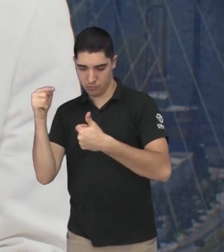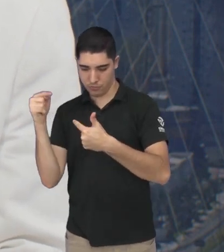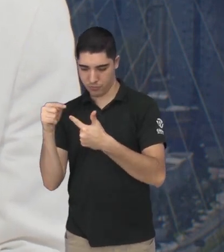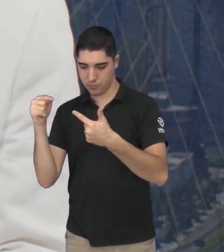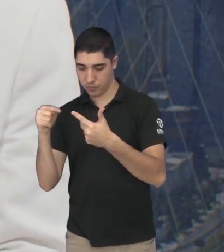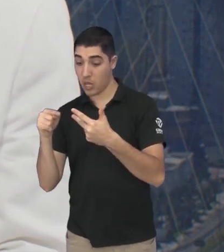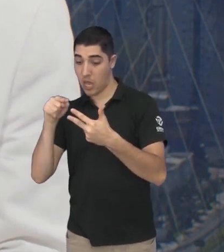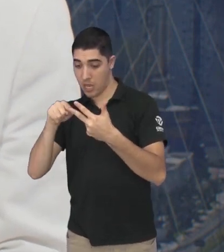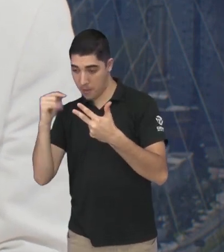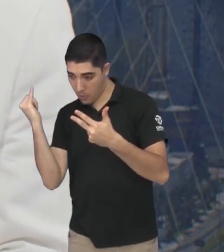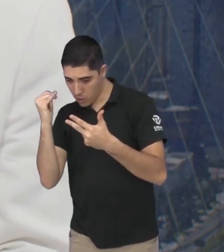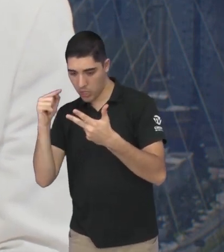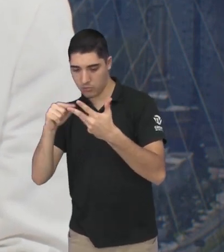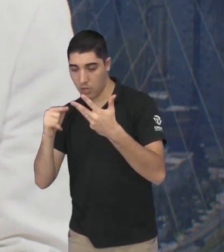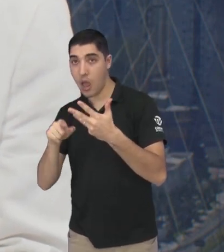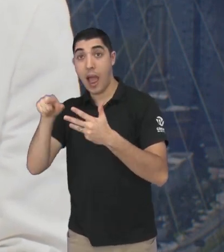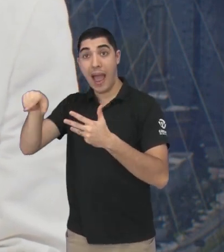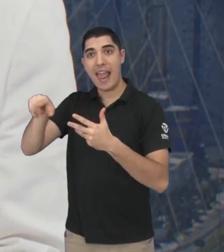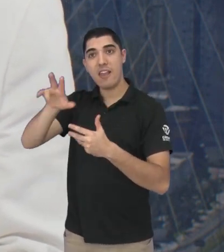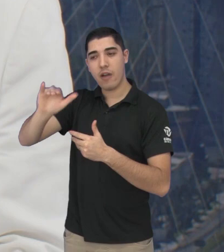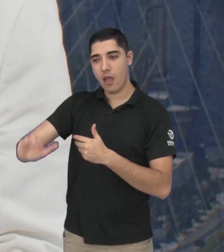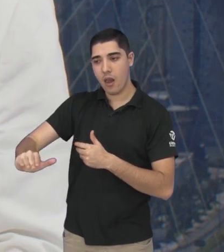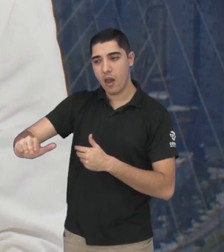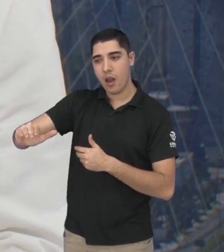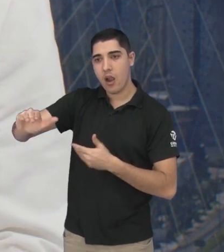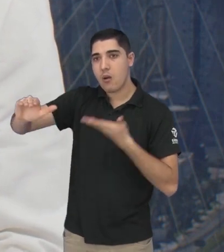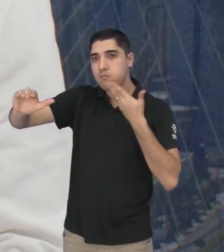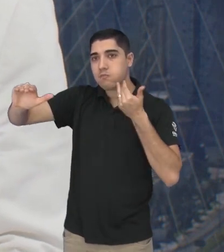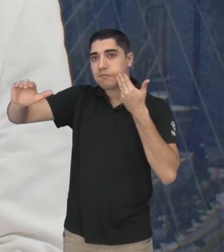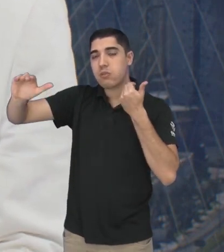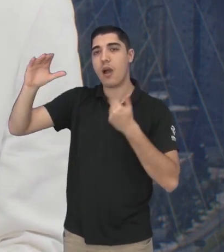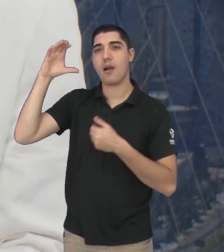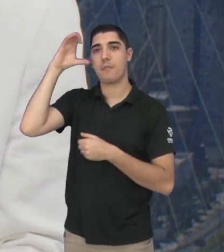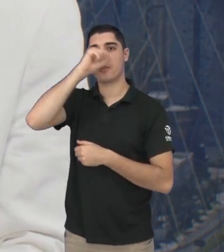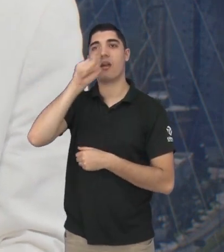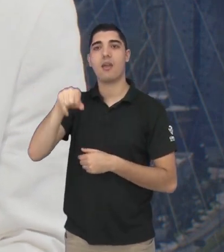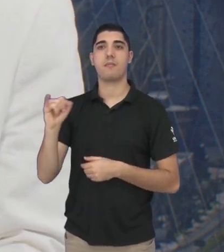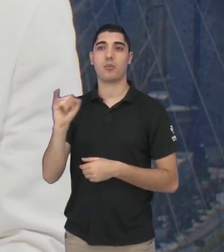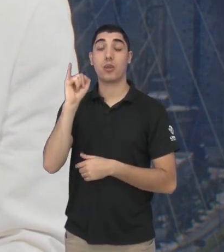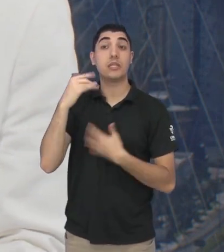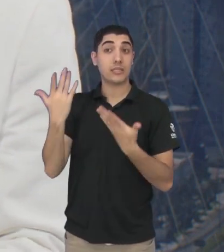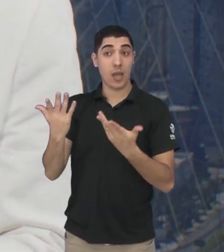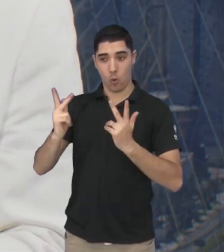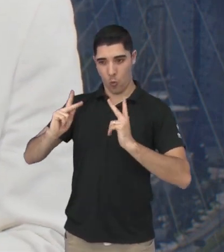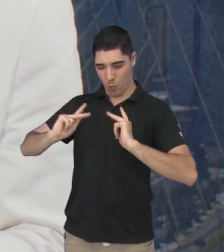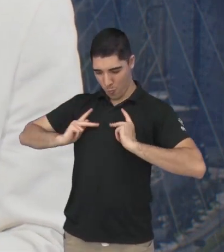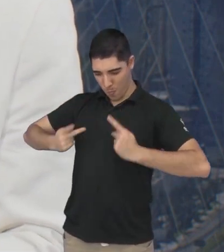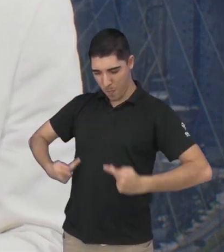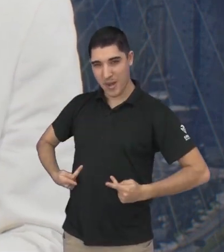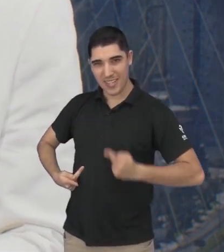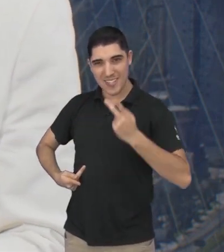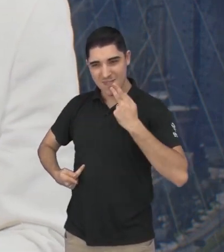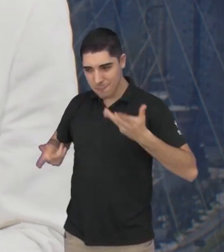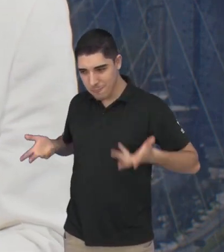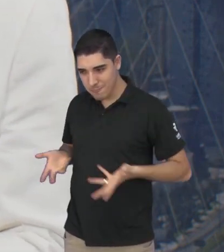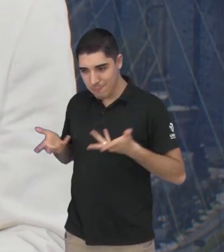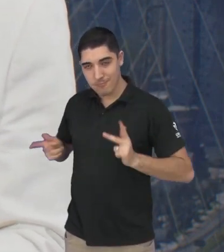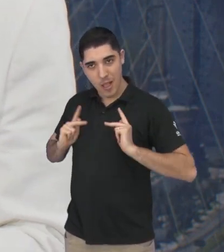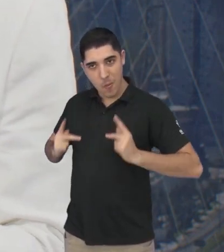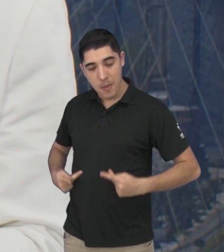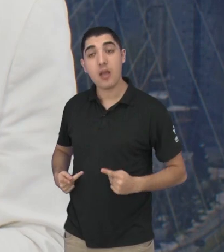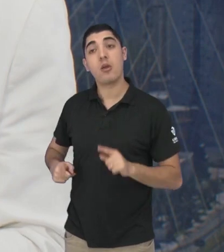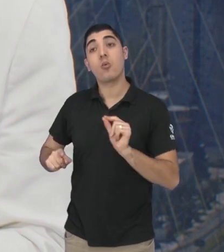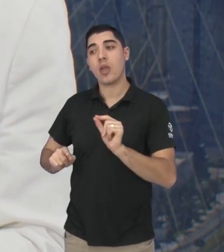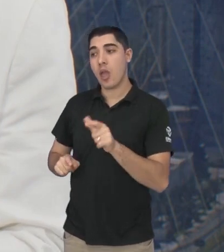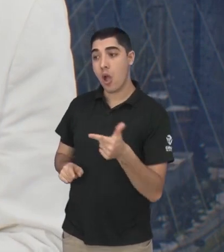princípio, isso para nós é importante. Então ele cresce sabendo sobre isso. E quando você fala da humanização, a gente entende que